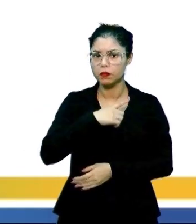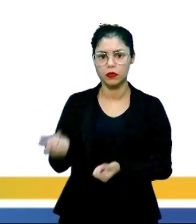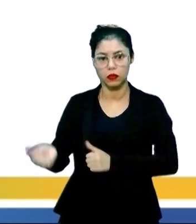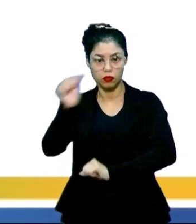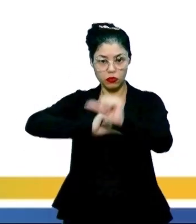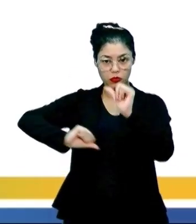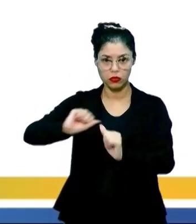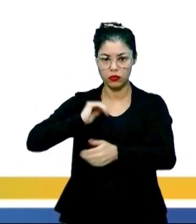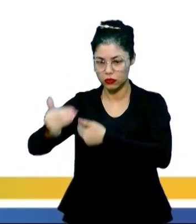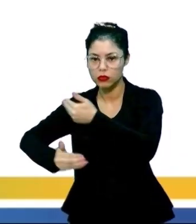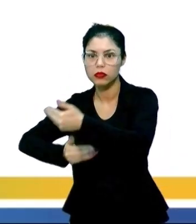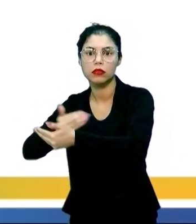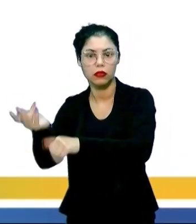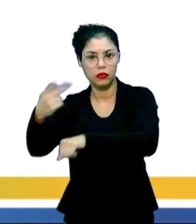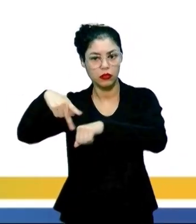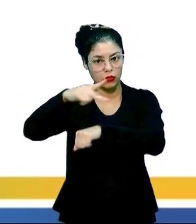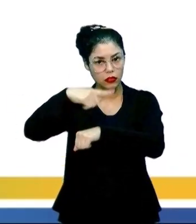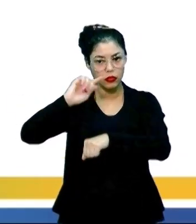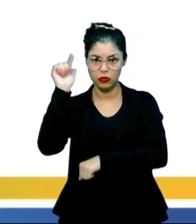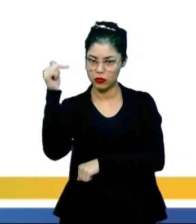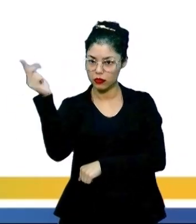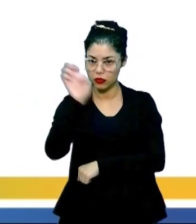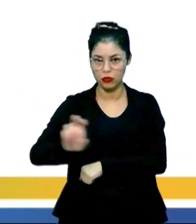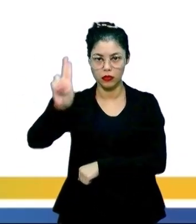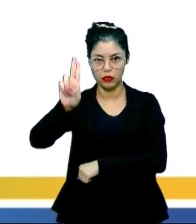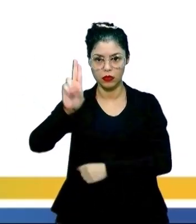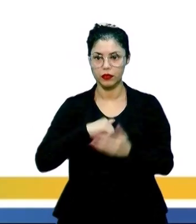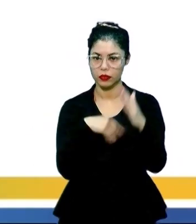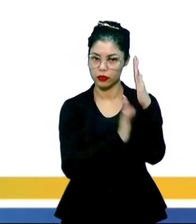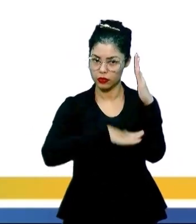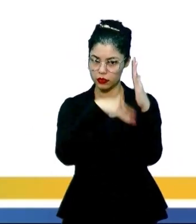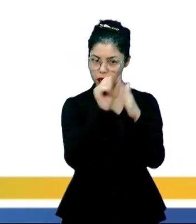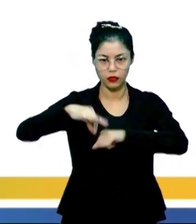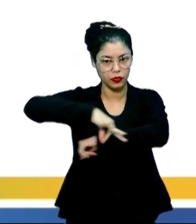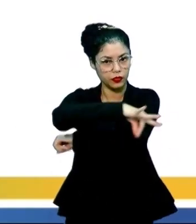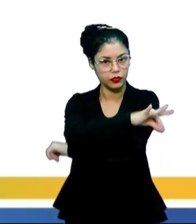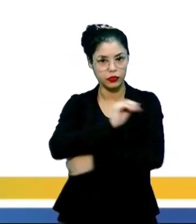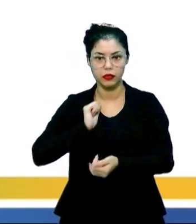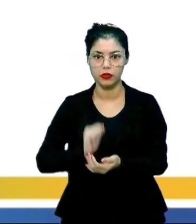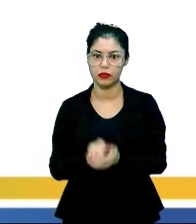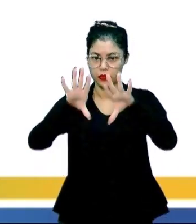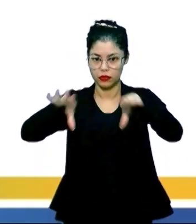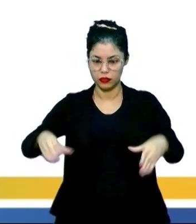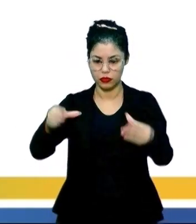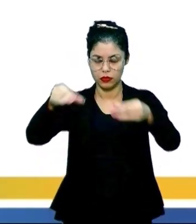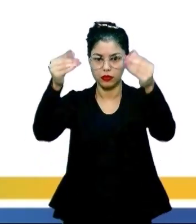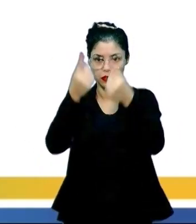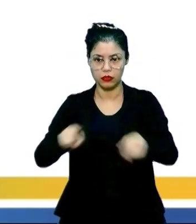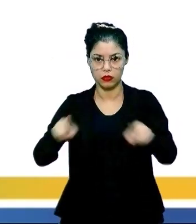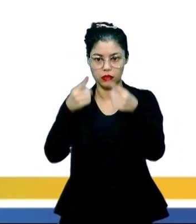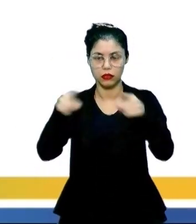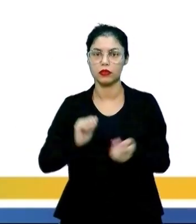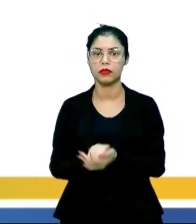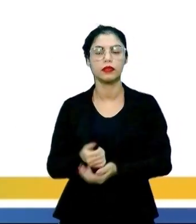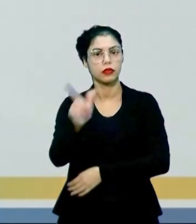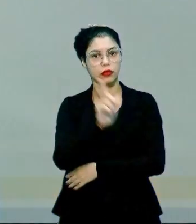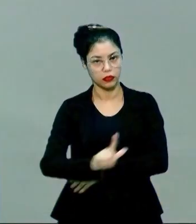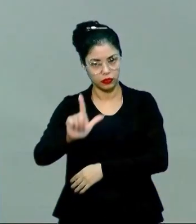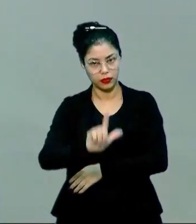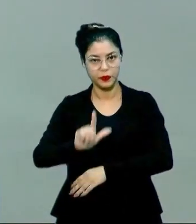Itália, sendo posteriormente desenvolvido em outros países europeus, na pintura, na arquitetura, na escultura, na música e